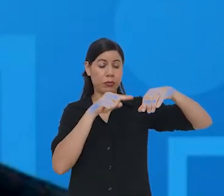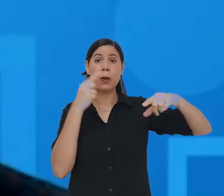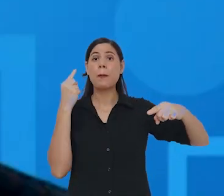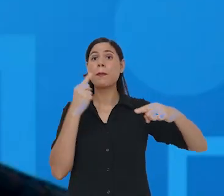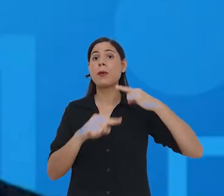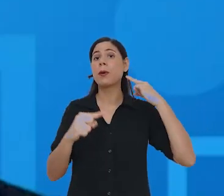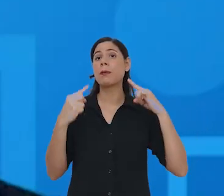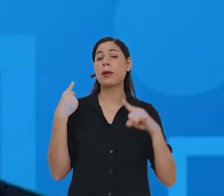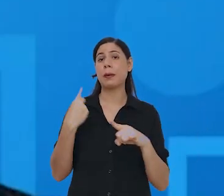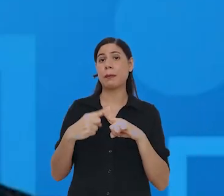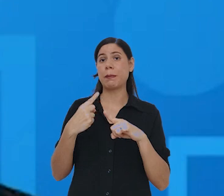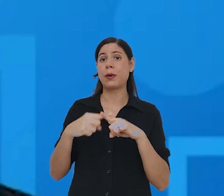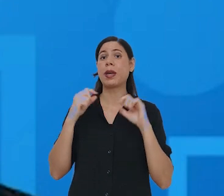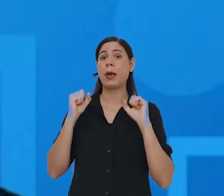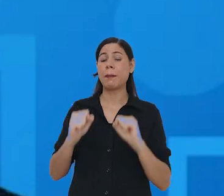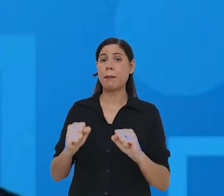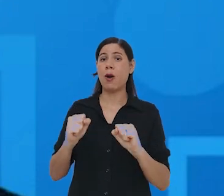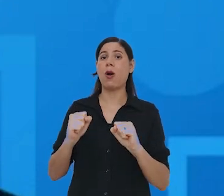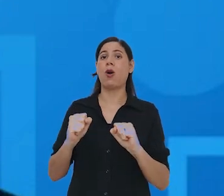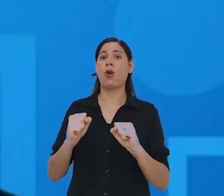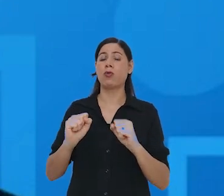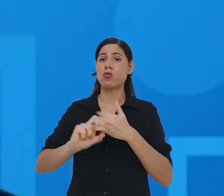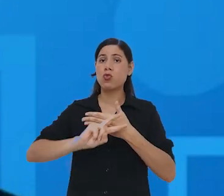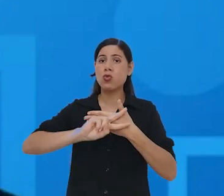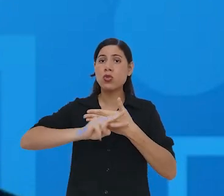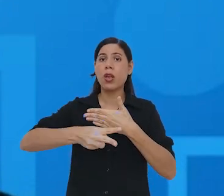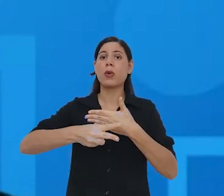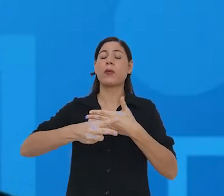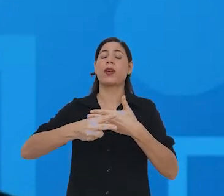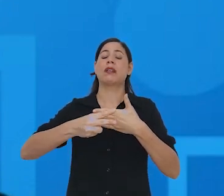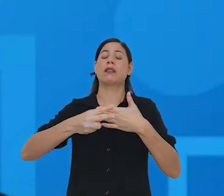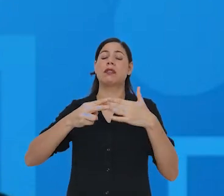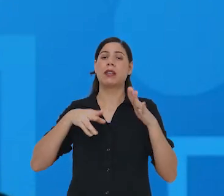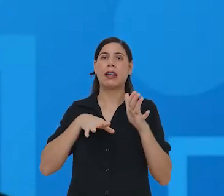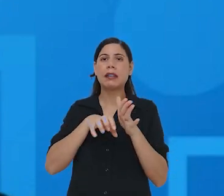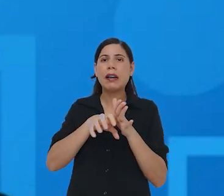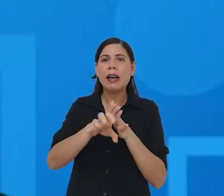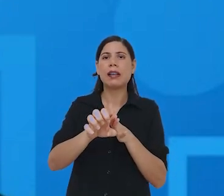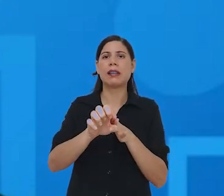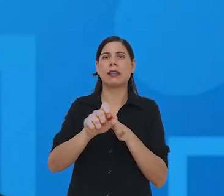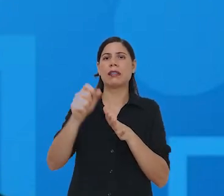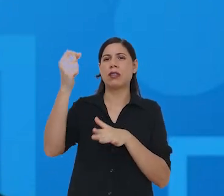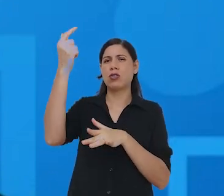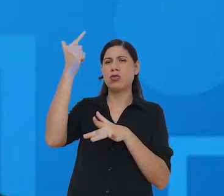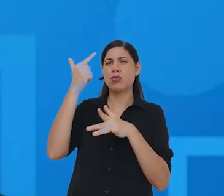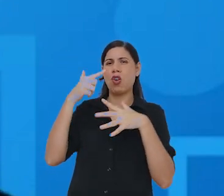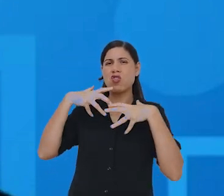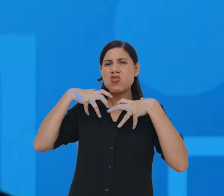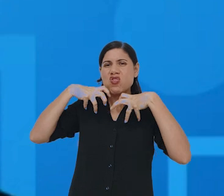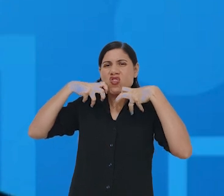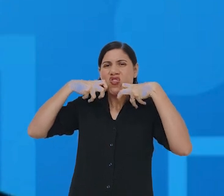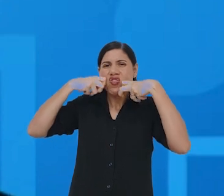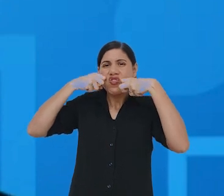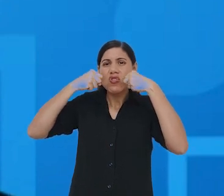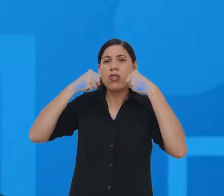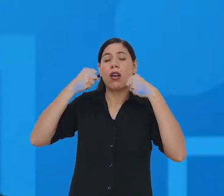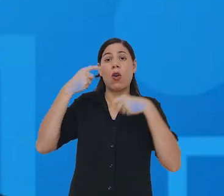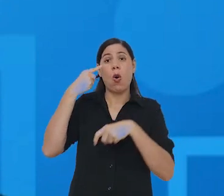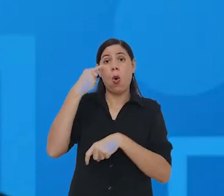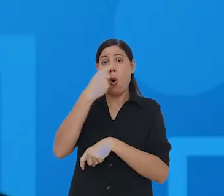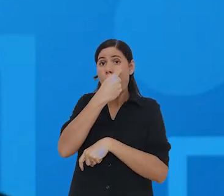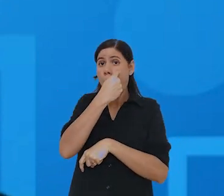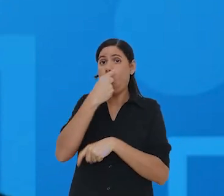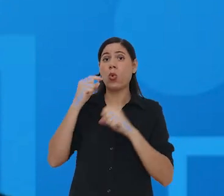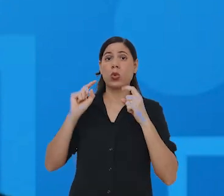bronzeamento foram proibidas por causar câncer, queimaduras, irritações de pele, ressecamento,